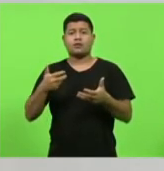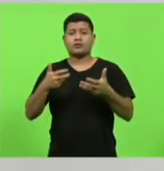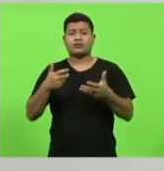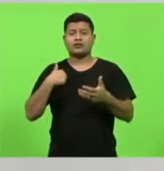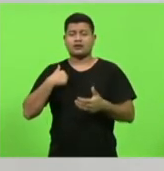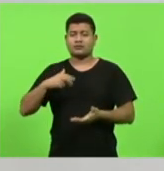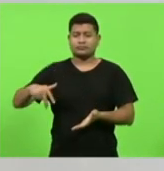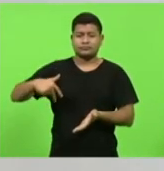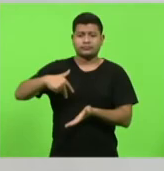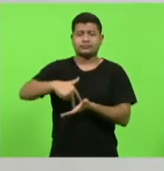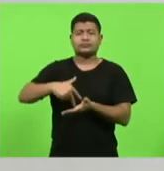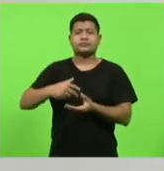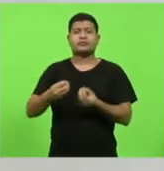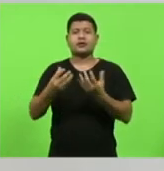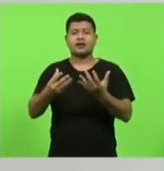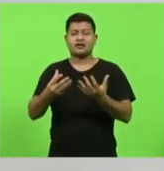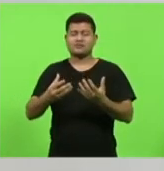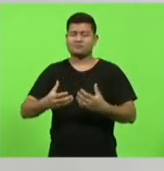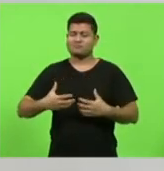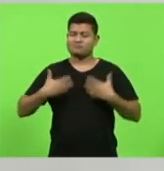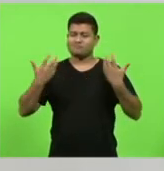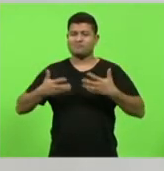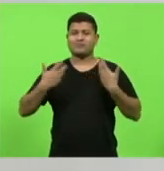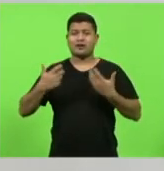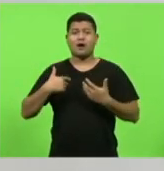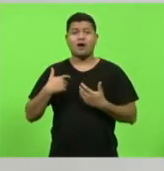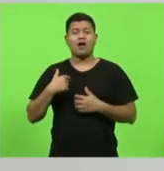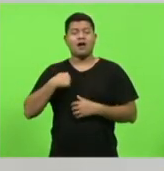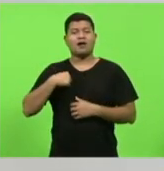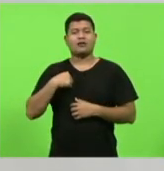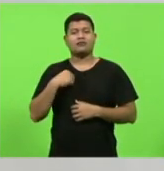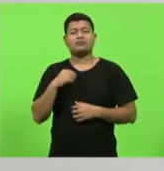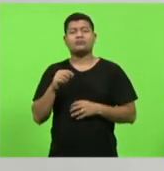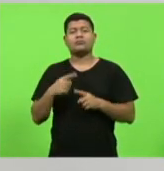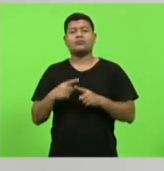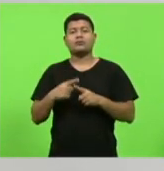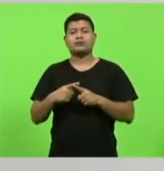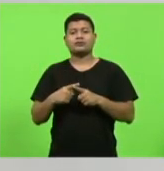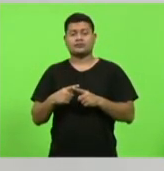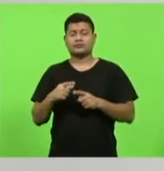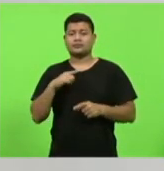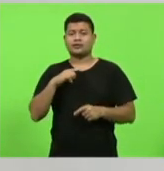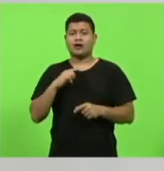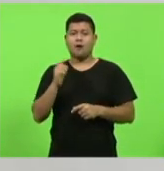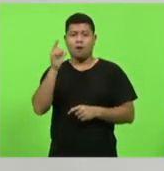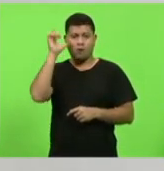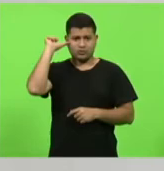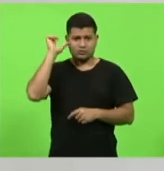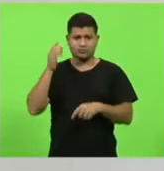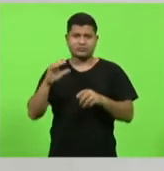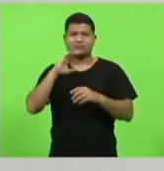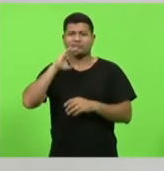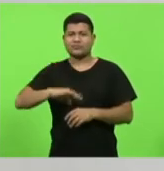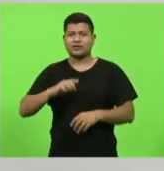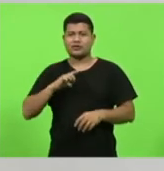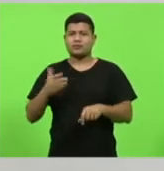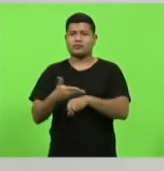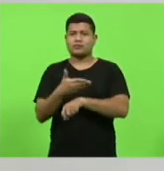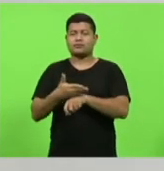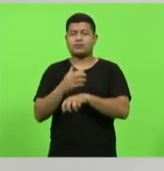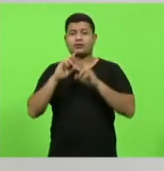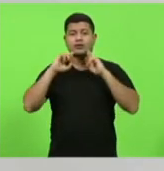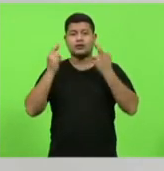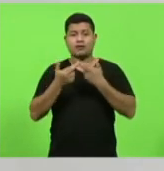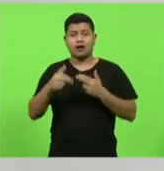alegria da tarde de ontem, deputado Zé Milton, de ter participado de uma reunião onde nós tínhamos ontem aqui na Assembleia